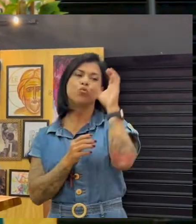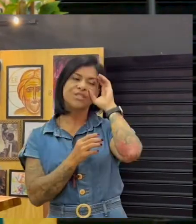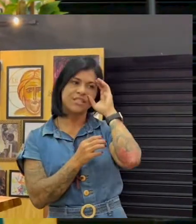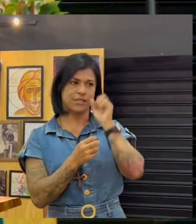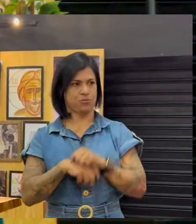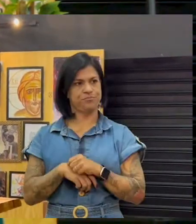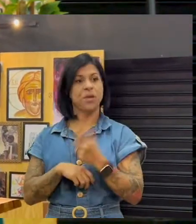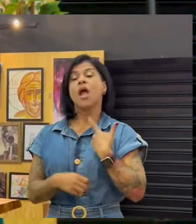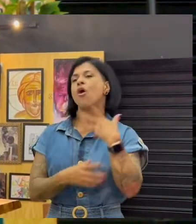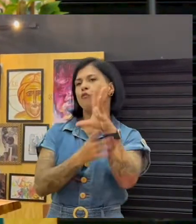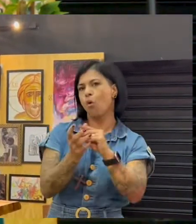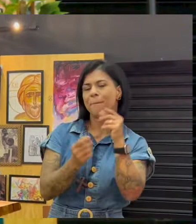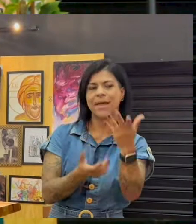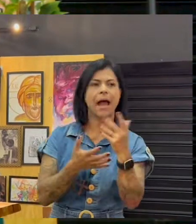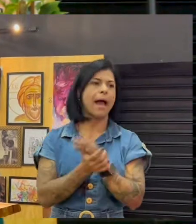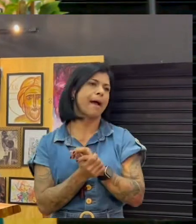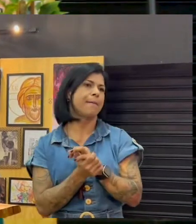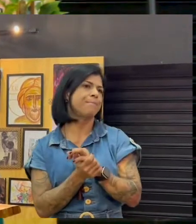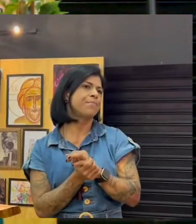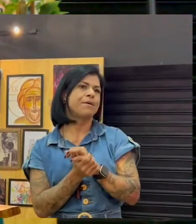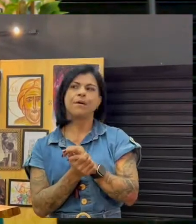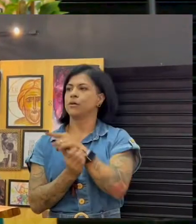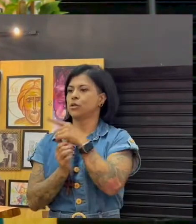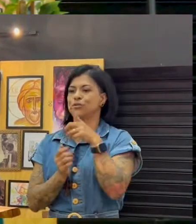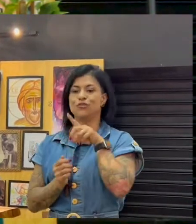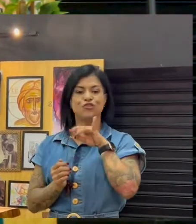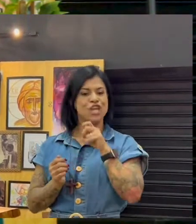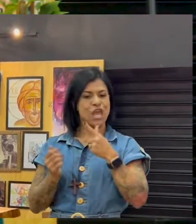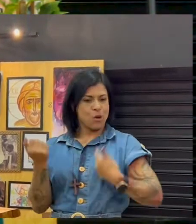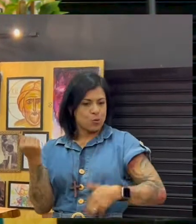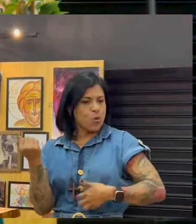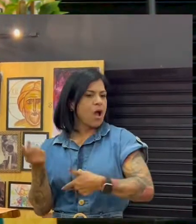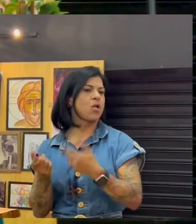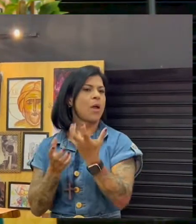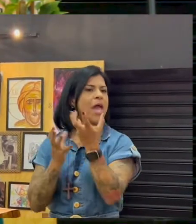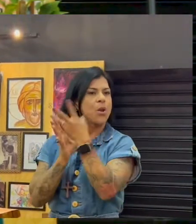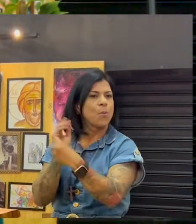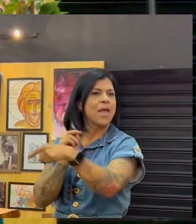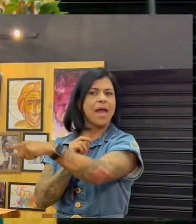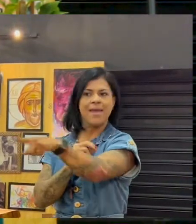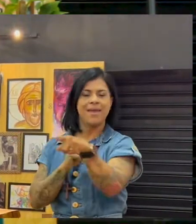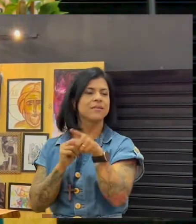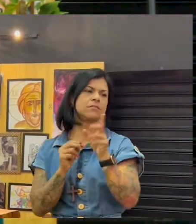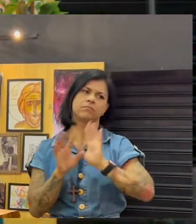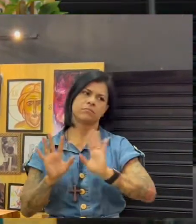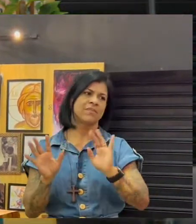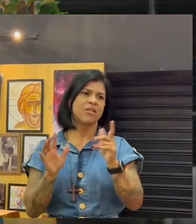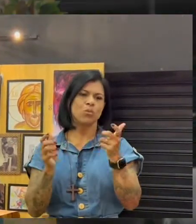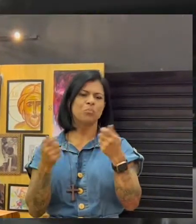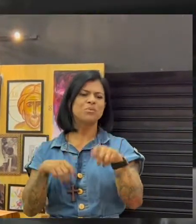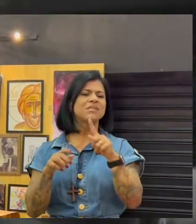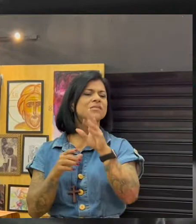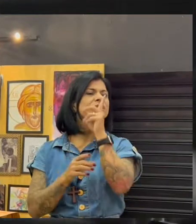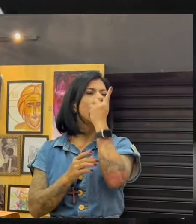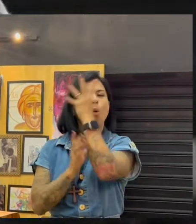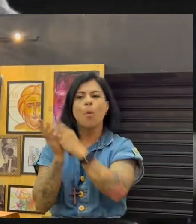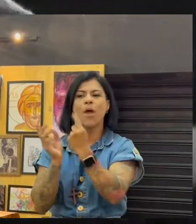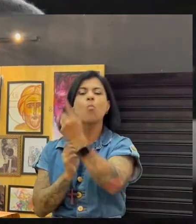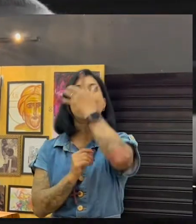não. Não é isso. A questão é como você age como autêntico discípulo de Jesus lá onde você